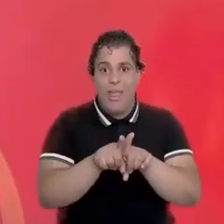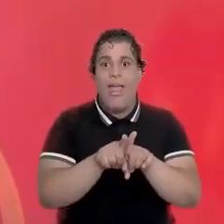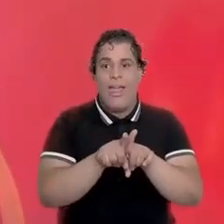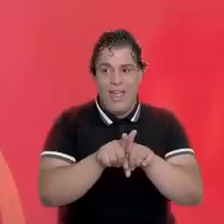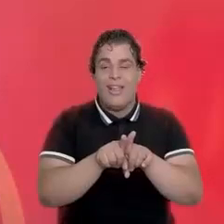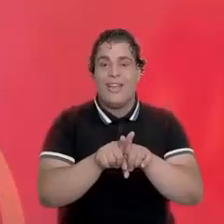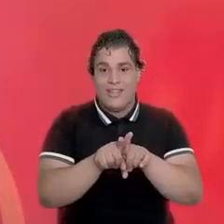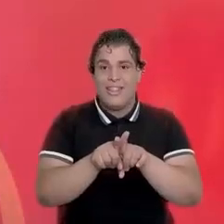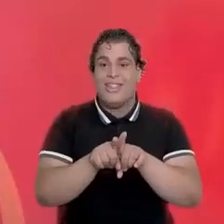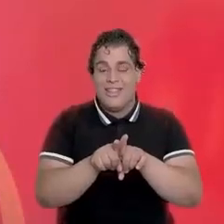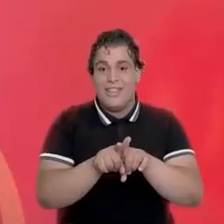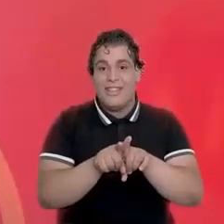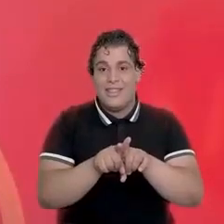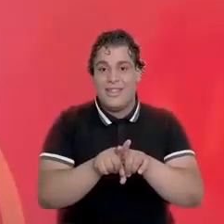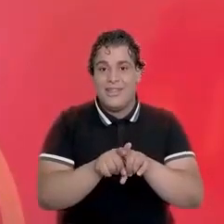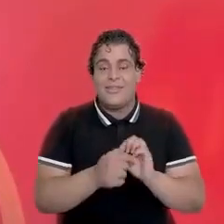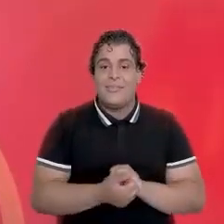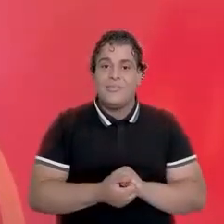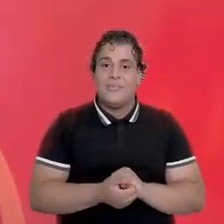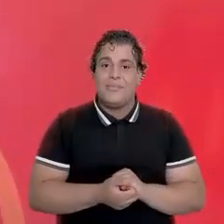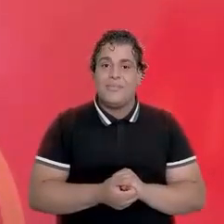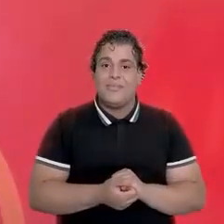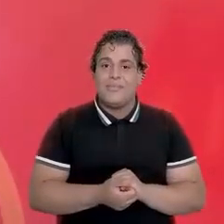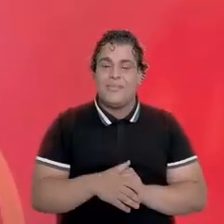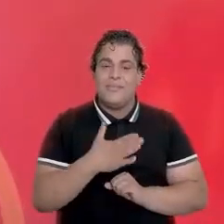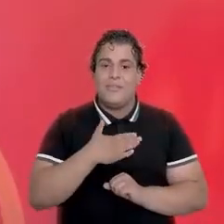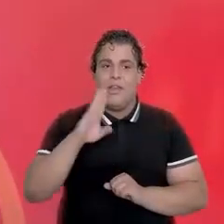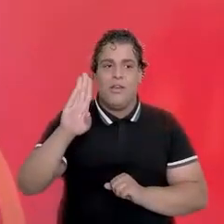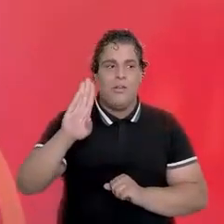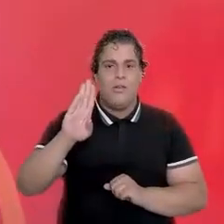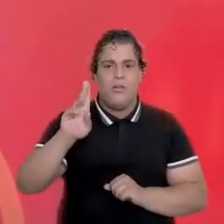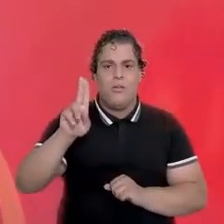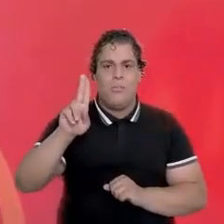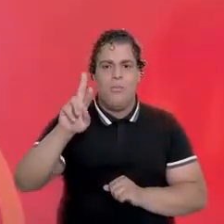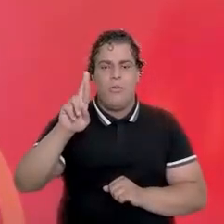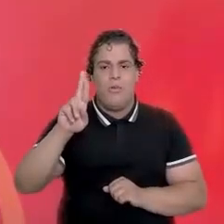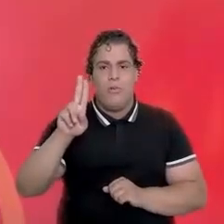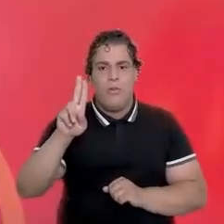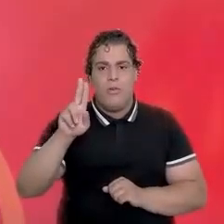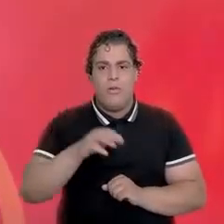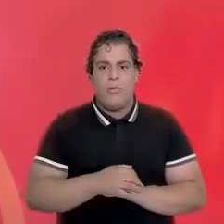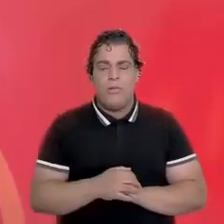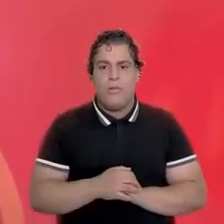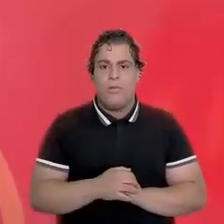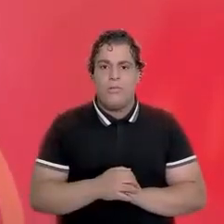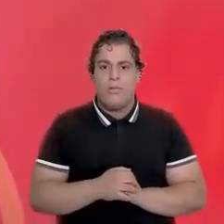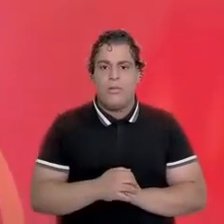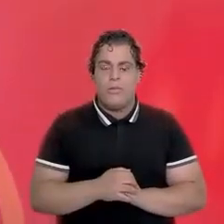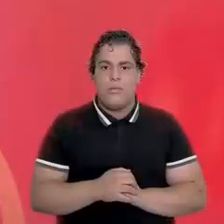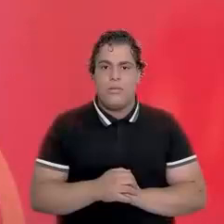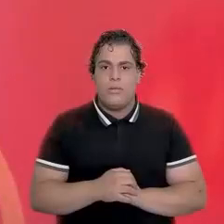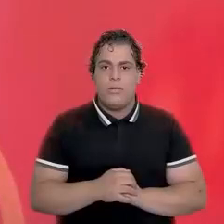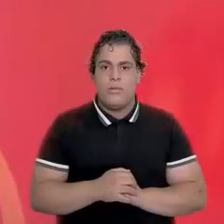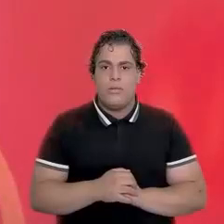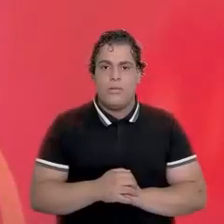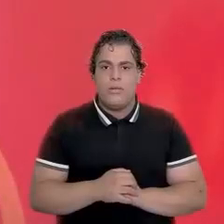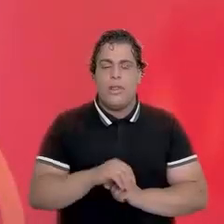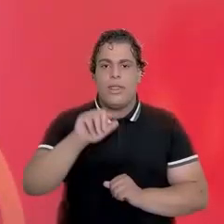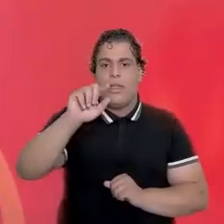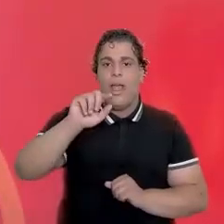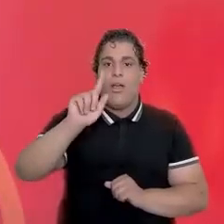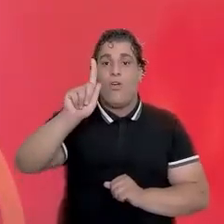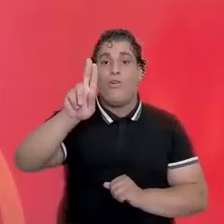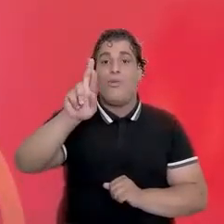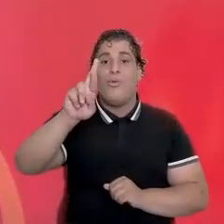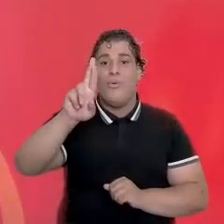né? E meu guru, que é Guimarães Rosa. Então,